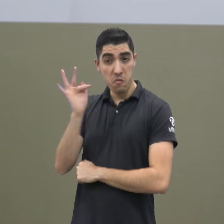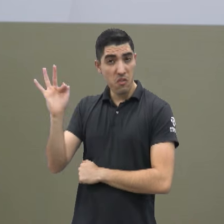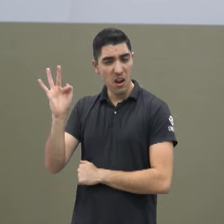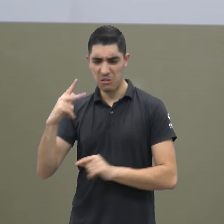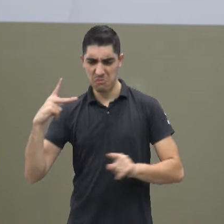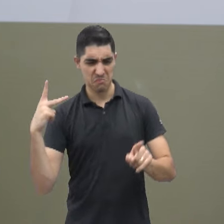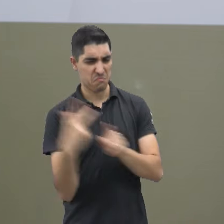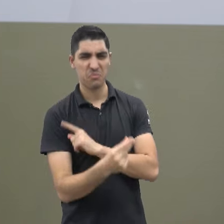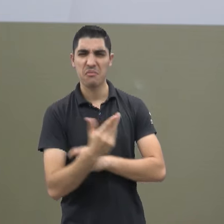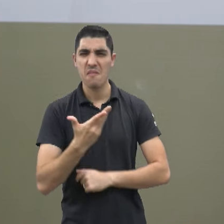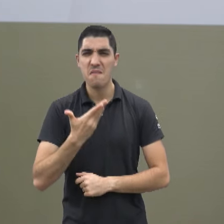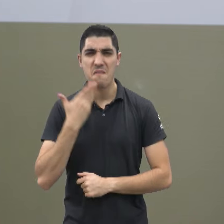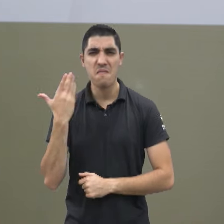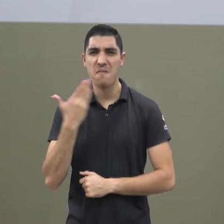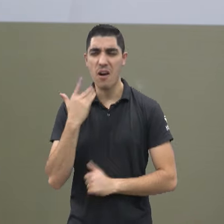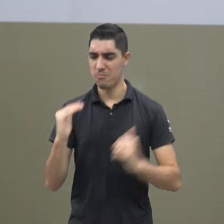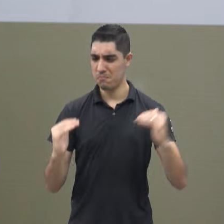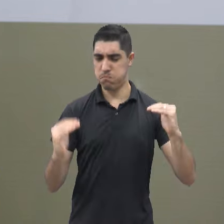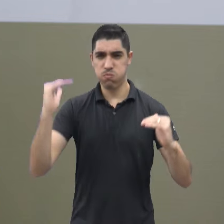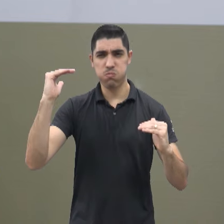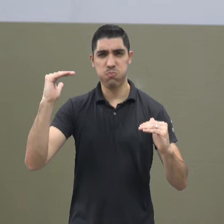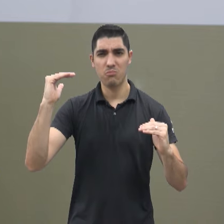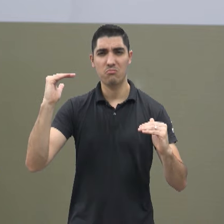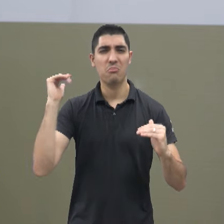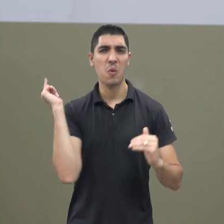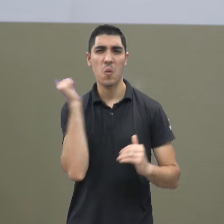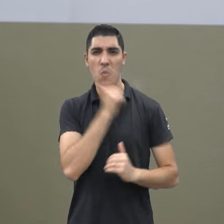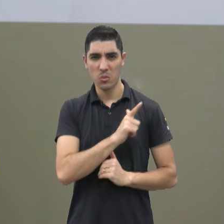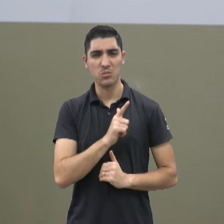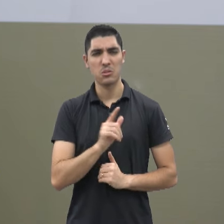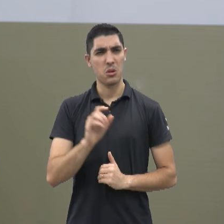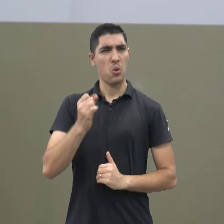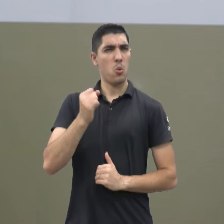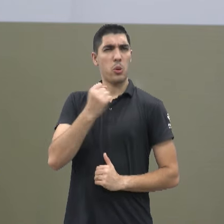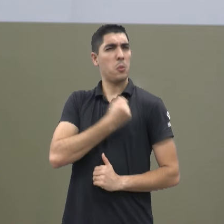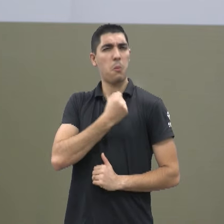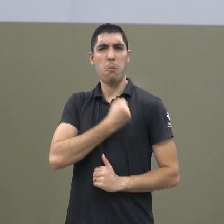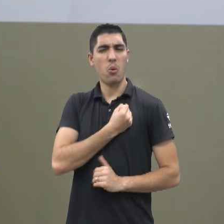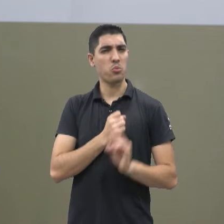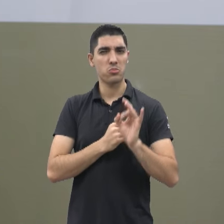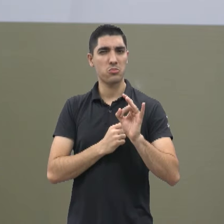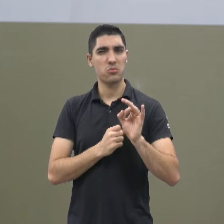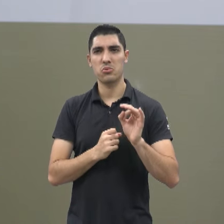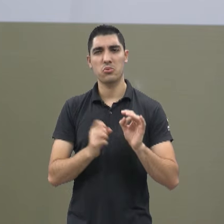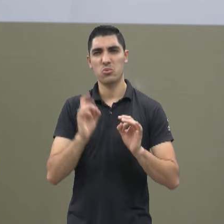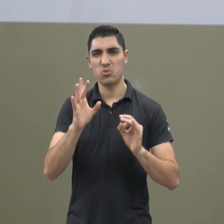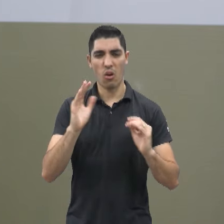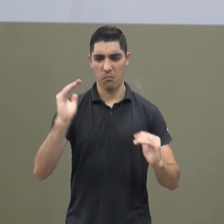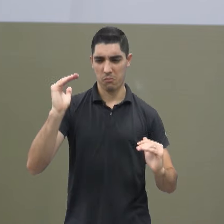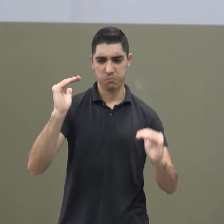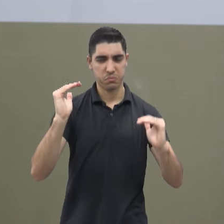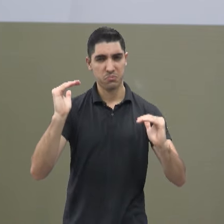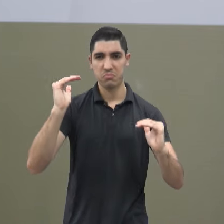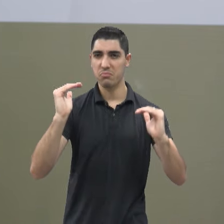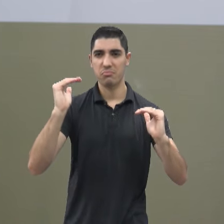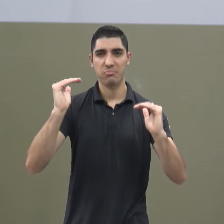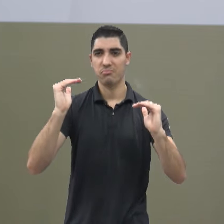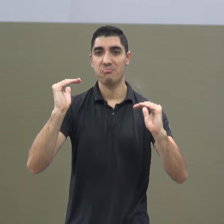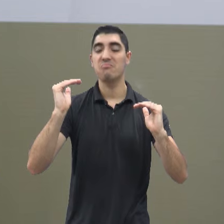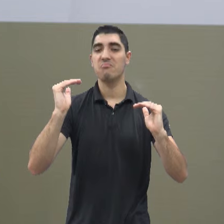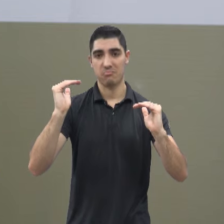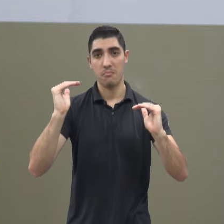né? Abriu o placar, manteve o placar aberto e chegou acho que a 8 pontos no máximo aí de proximidade do placar diferença aí.